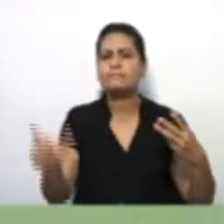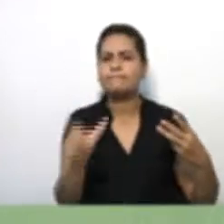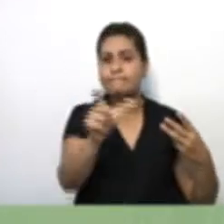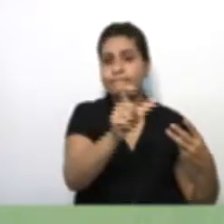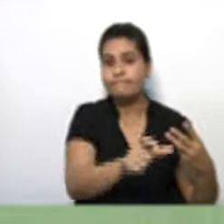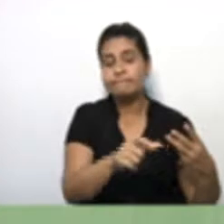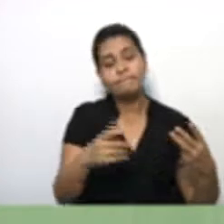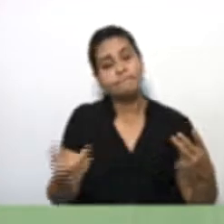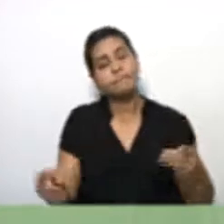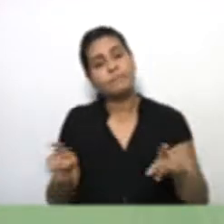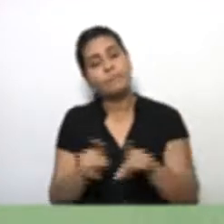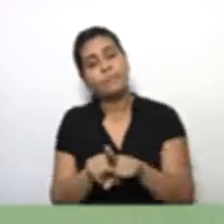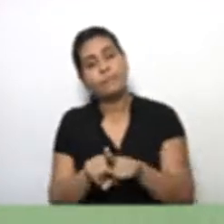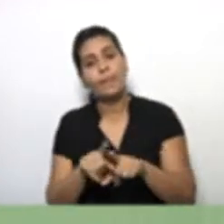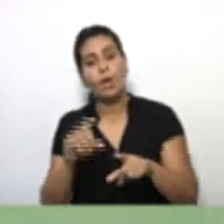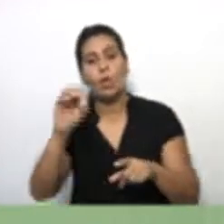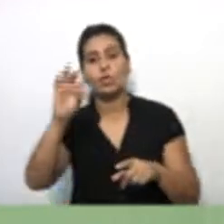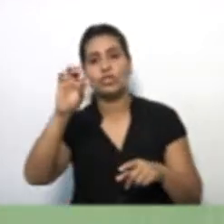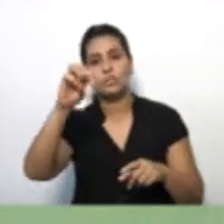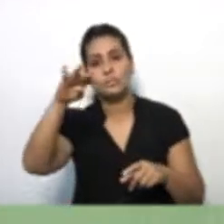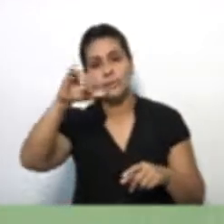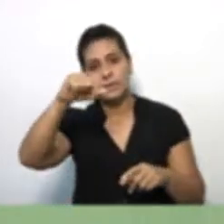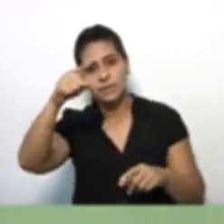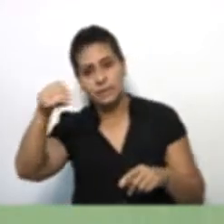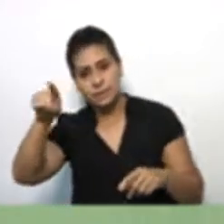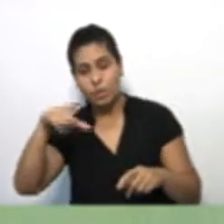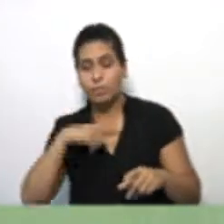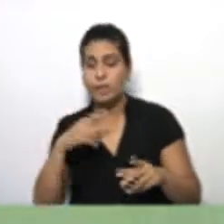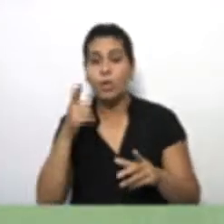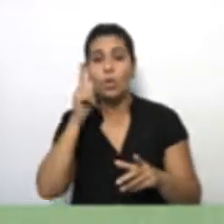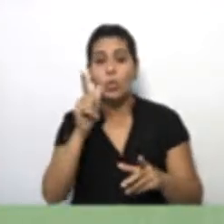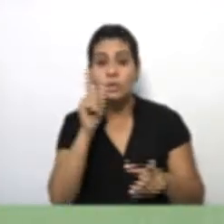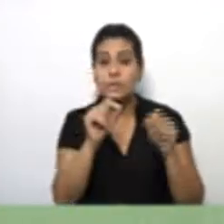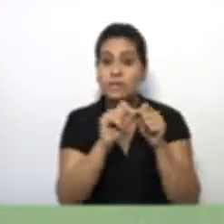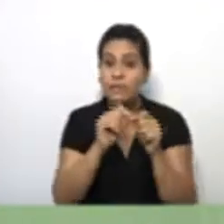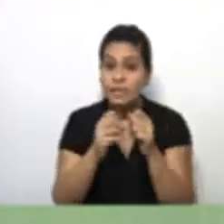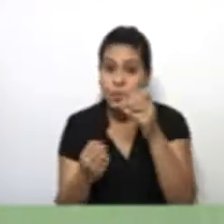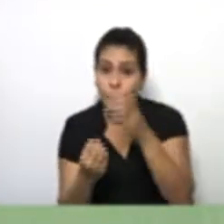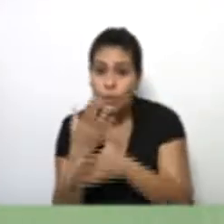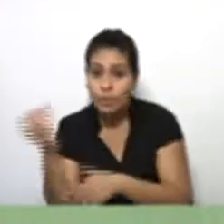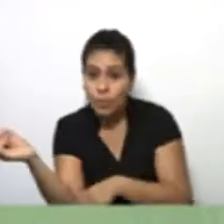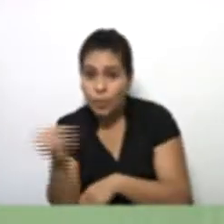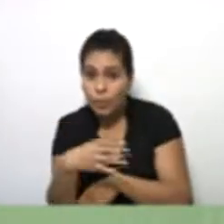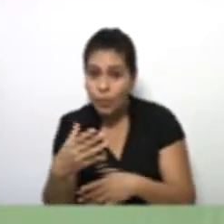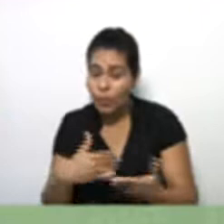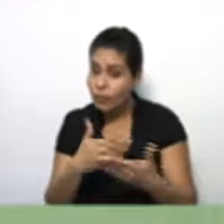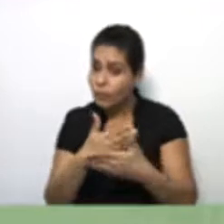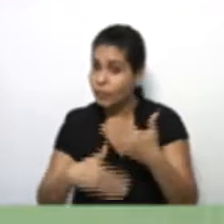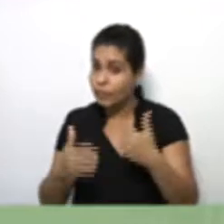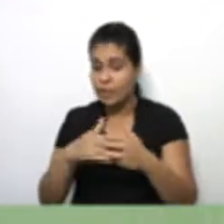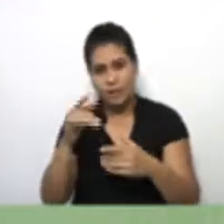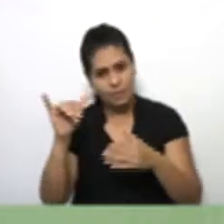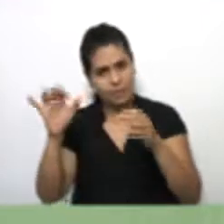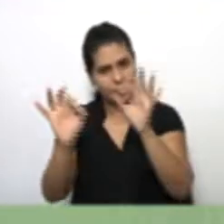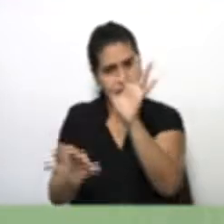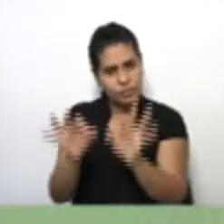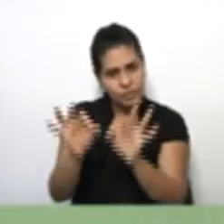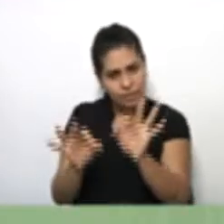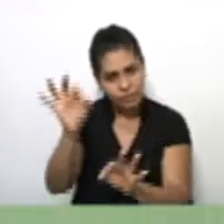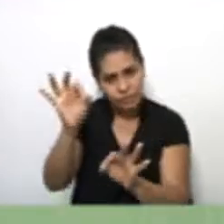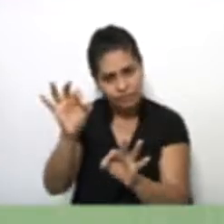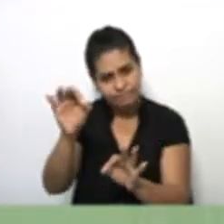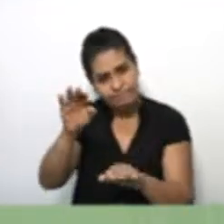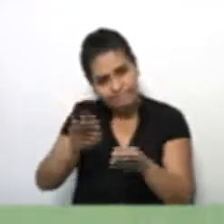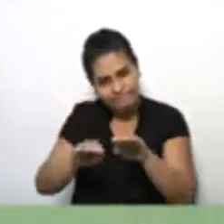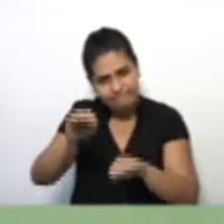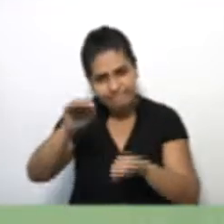dos indivíduos. Né? A da otimização é criar meios para melhorar o desempenho. Lembra-se lá da estatística, né? Dos